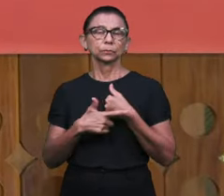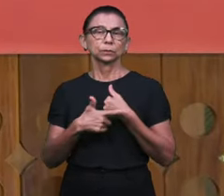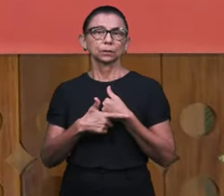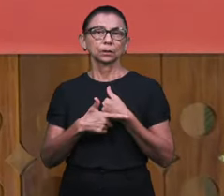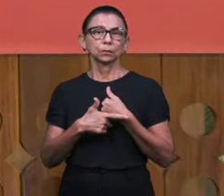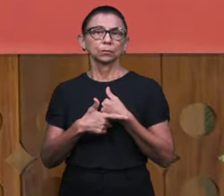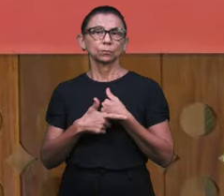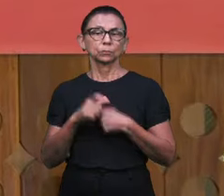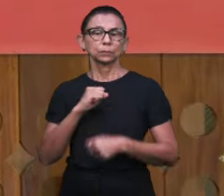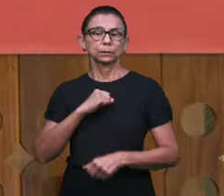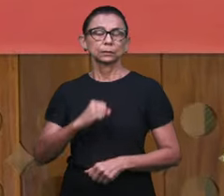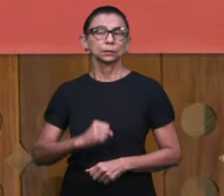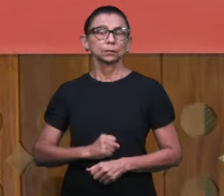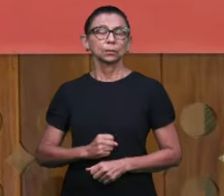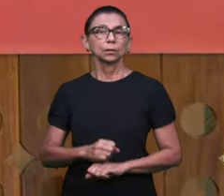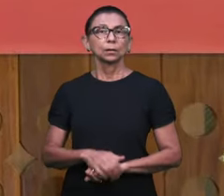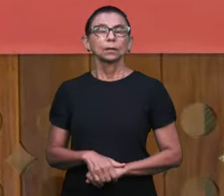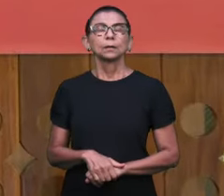Israel era